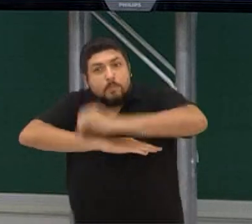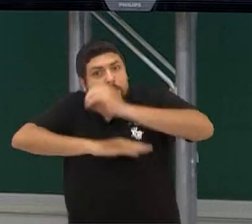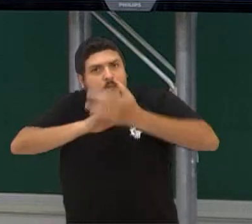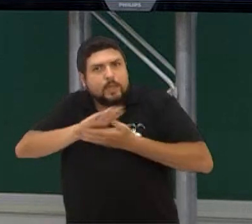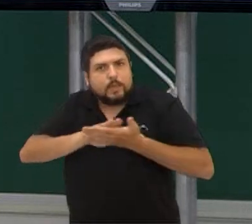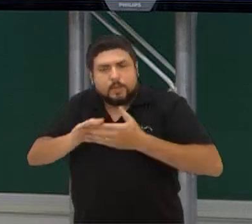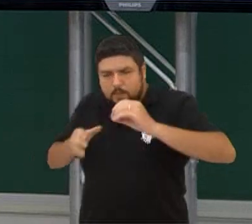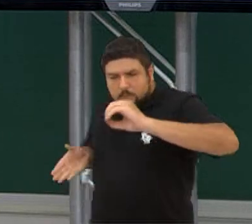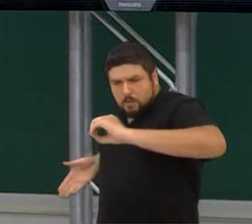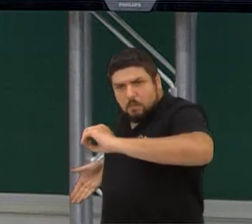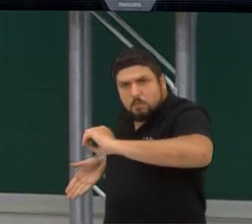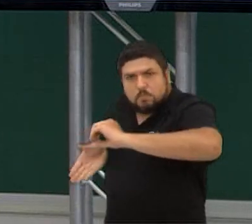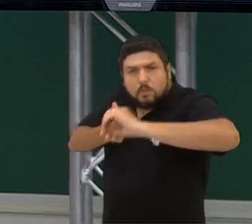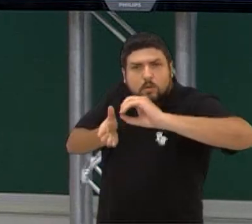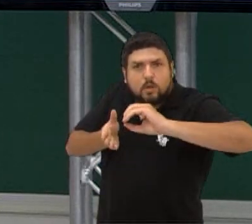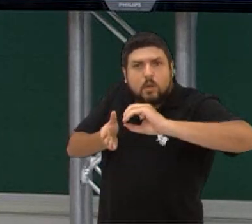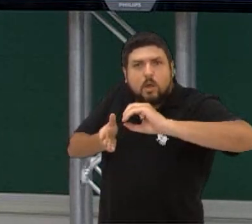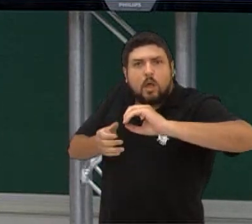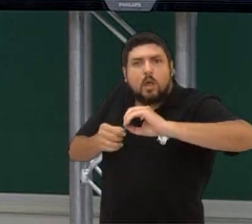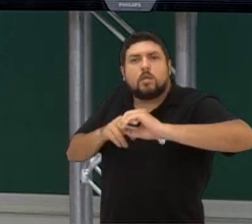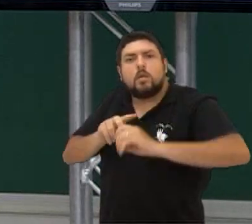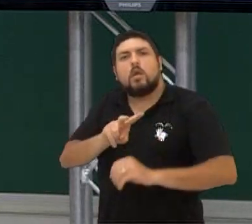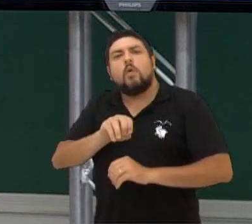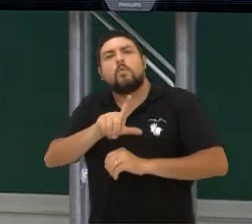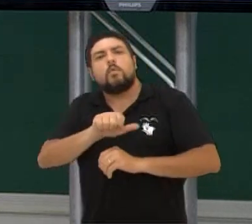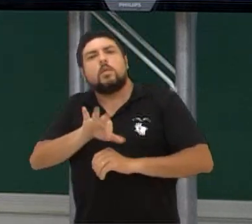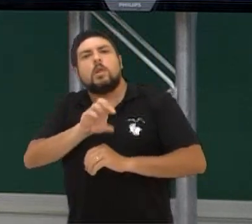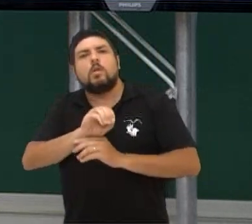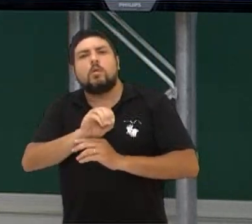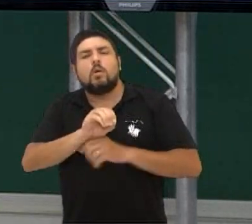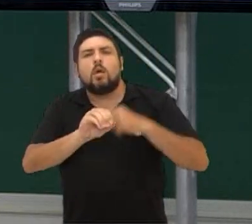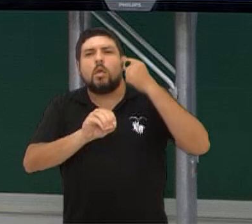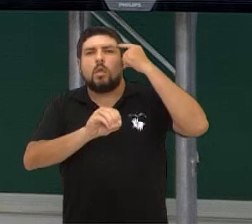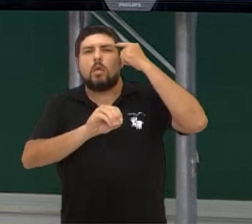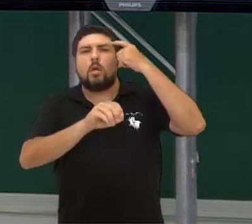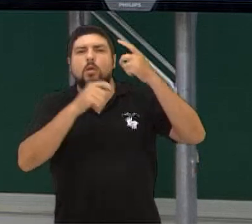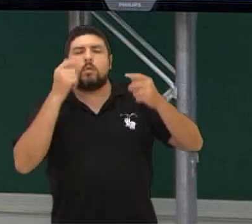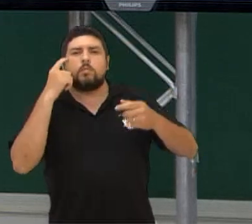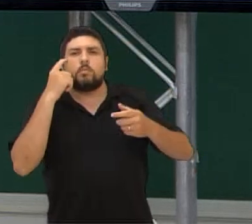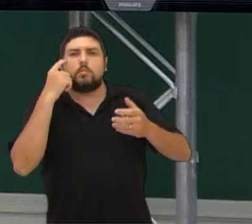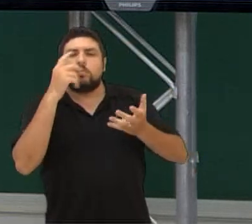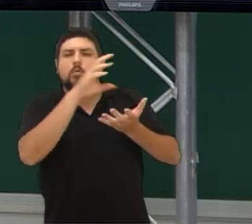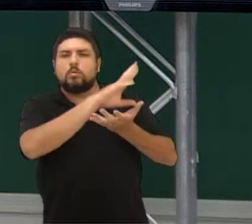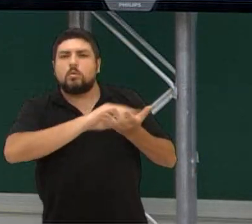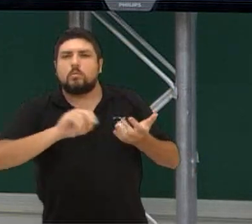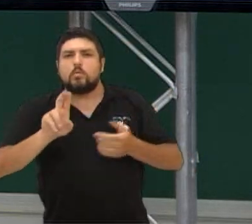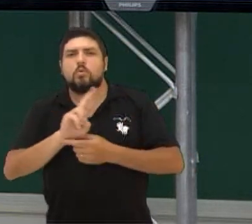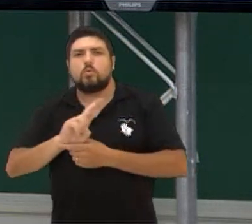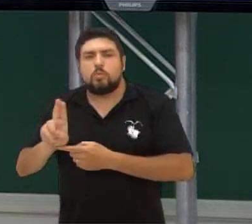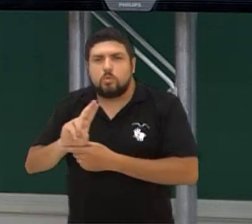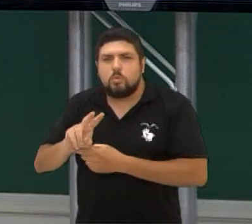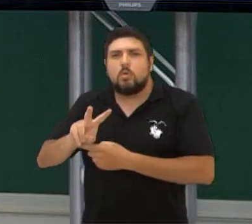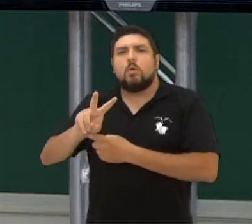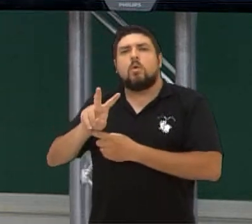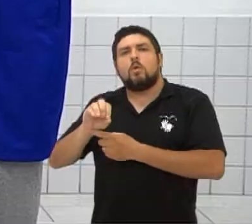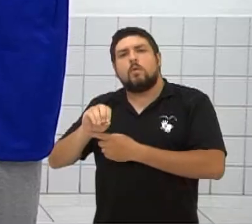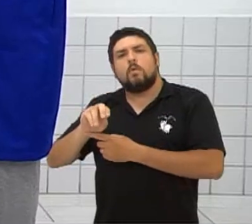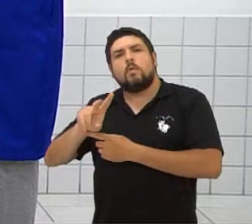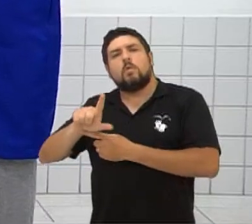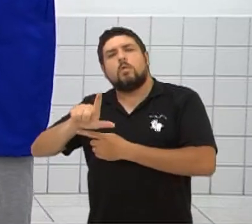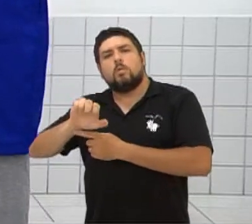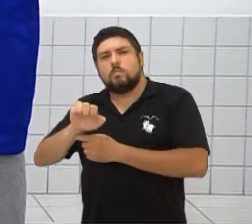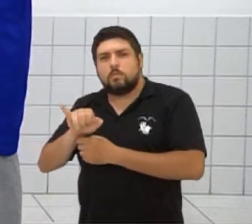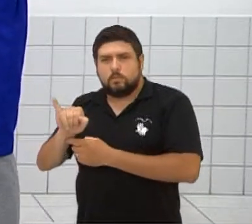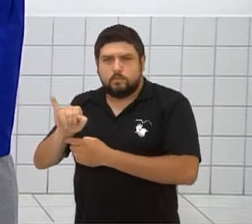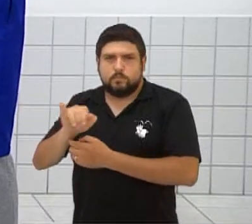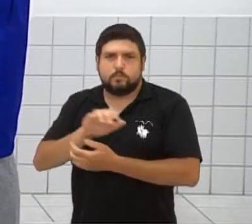desse movimento do voleio do tênis é que se emprestou o nome para batizar o minonete, que virou voleibol. E agora